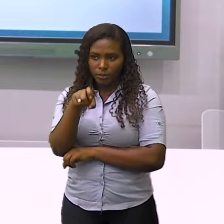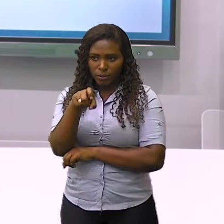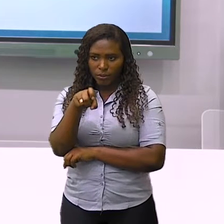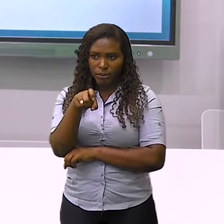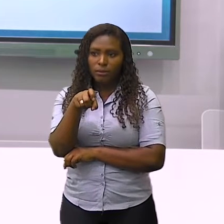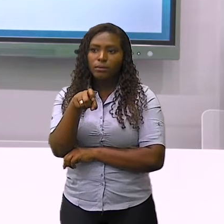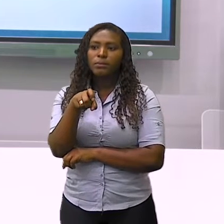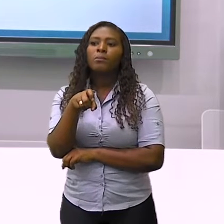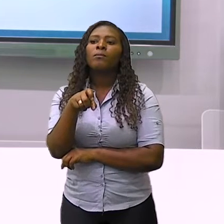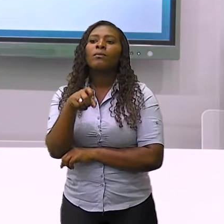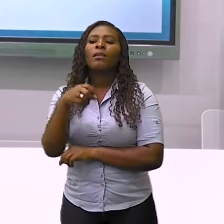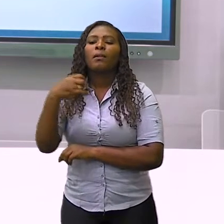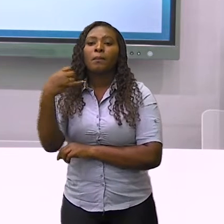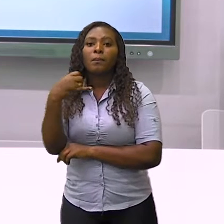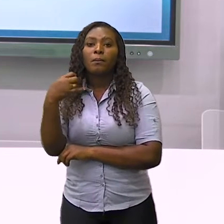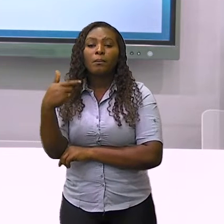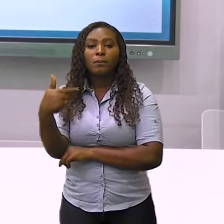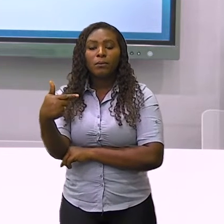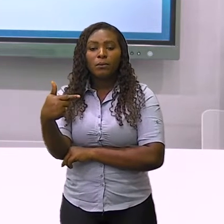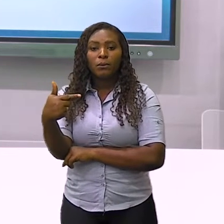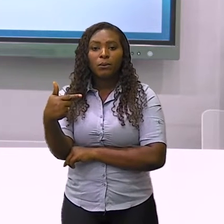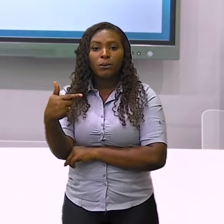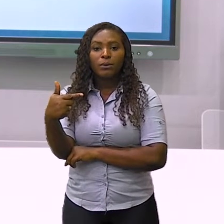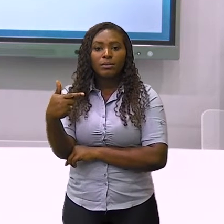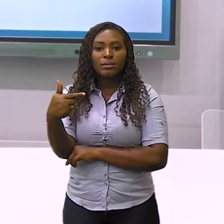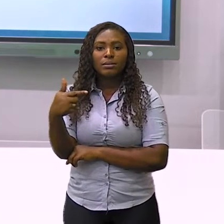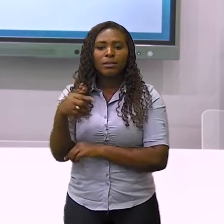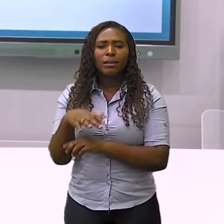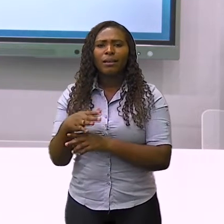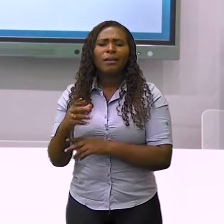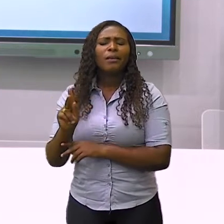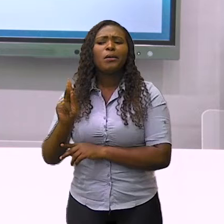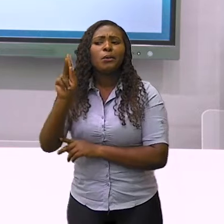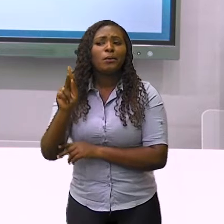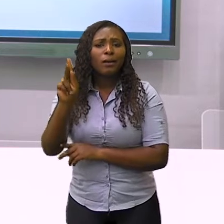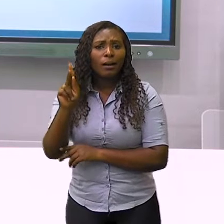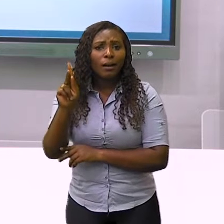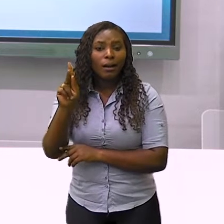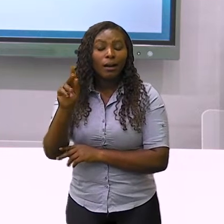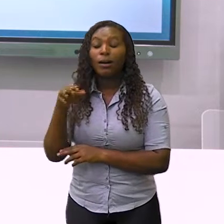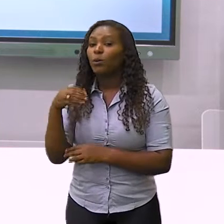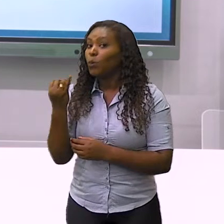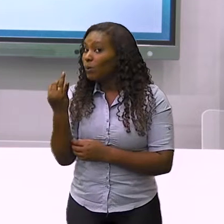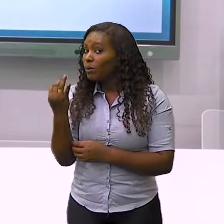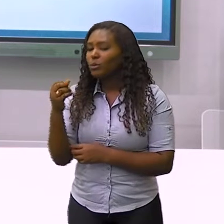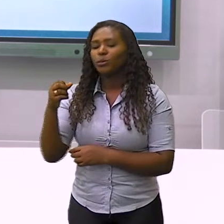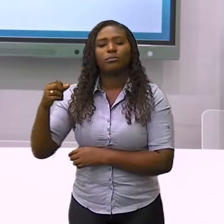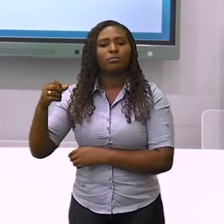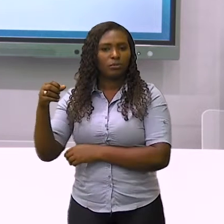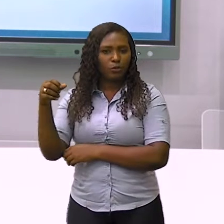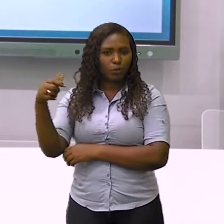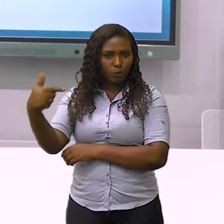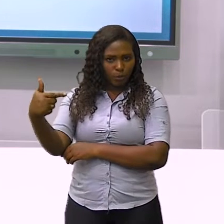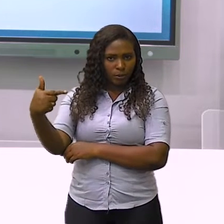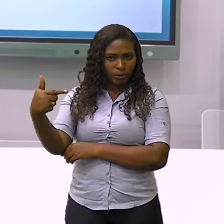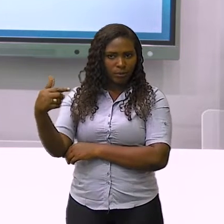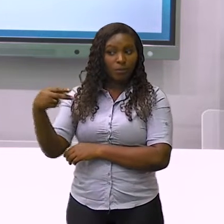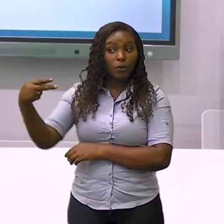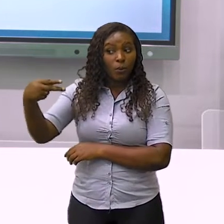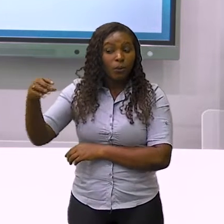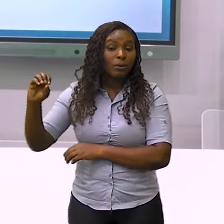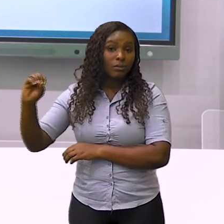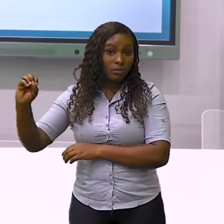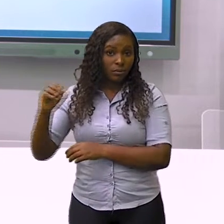vou igualar essa equação a zero. Mas por que, professora, que eu tenho que igualar a zero? Porque foi